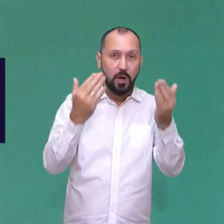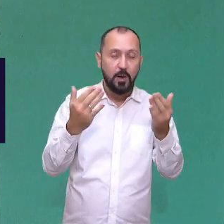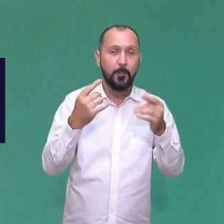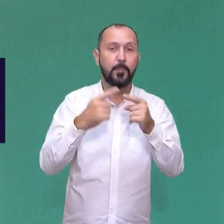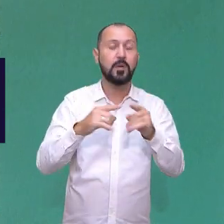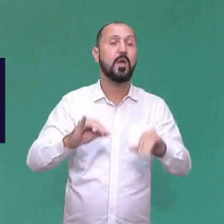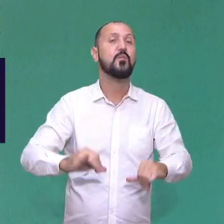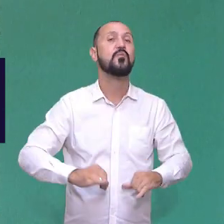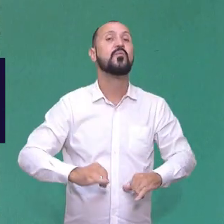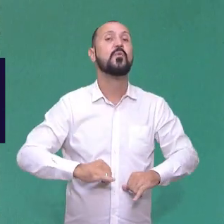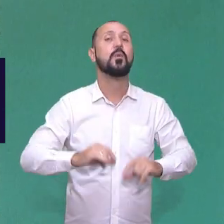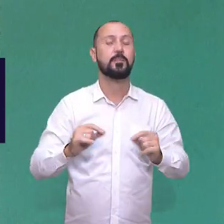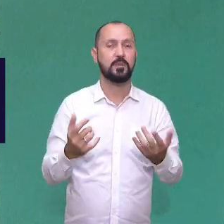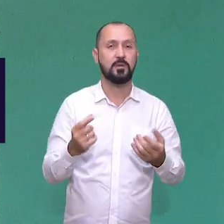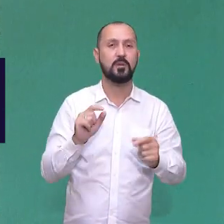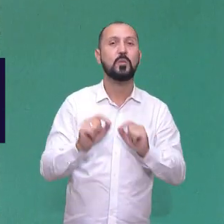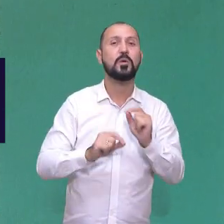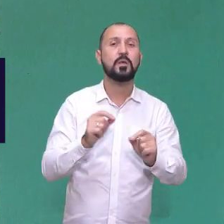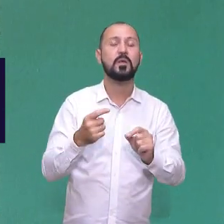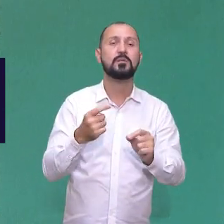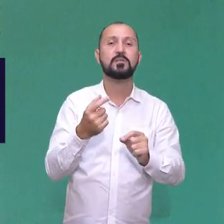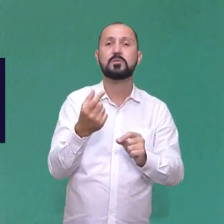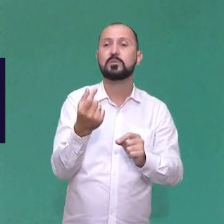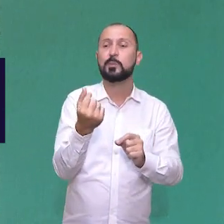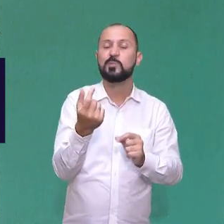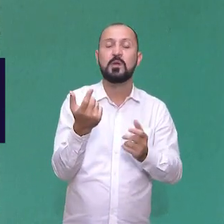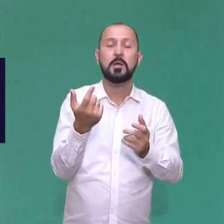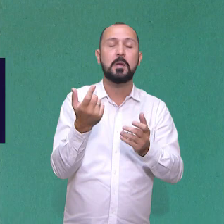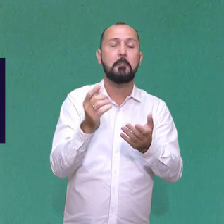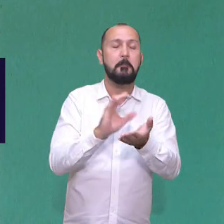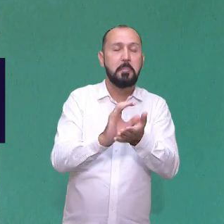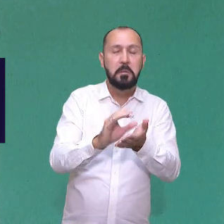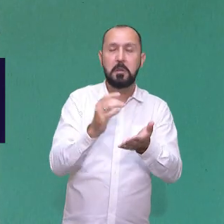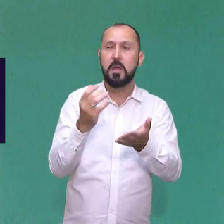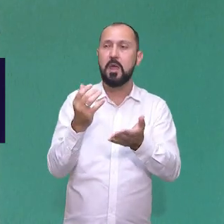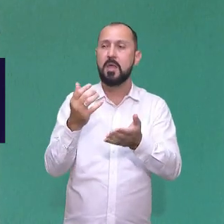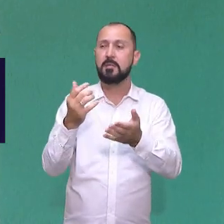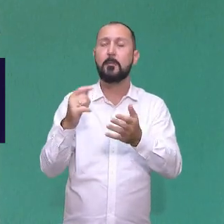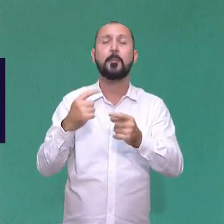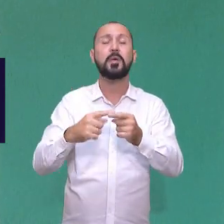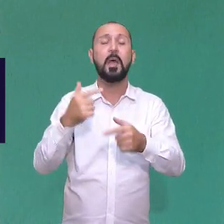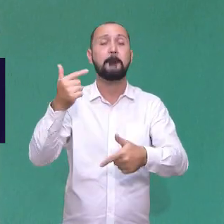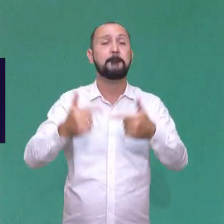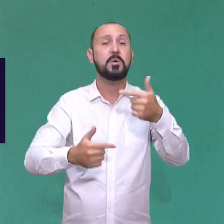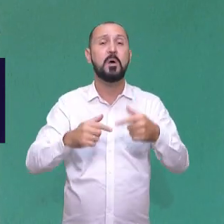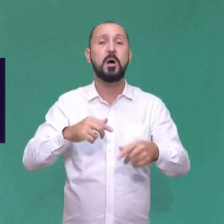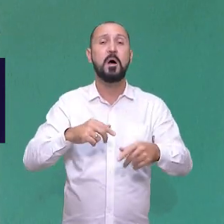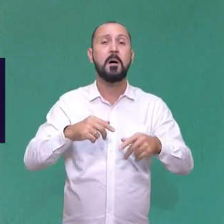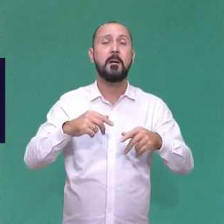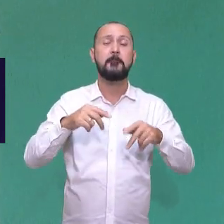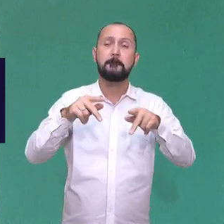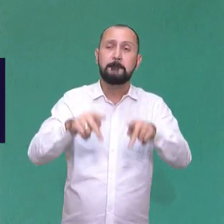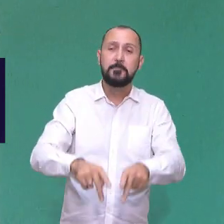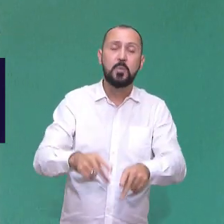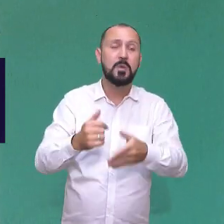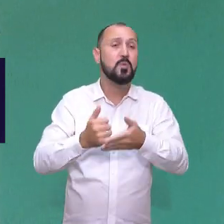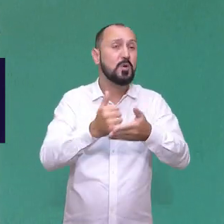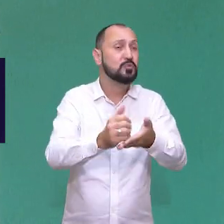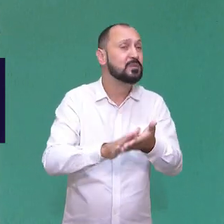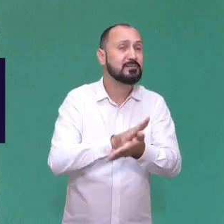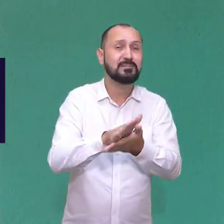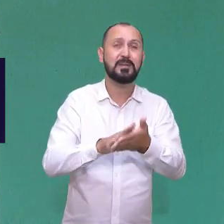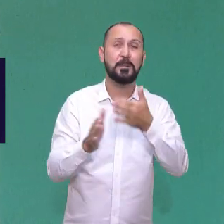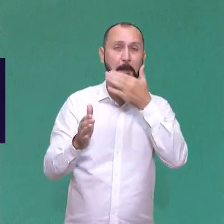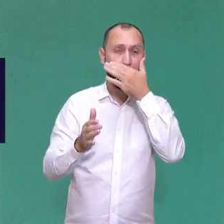fome, por exemplo, é uma coisa que escandaliza, porque a fome é você não ter o mínimo de políticas públicas que garantam